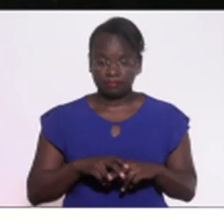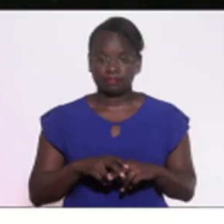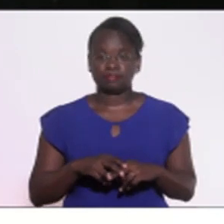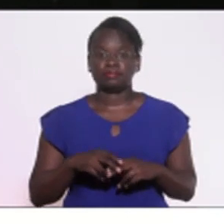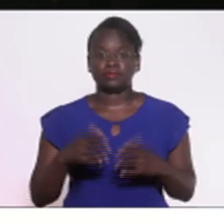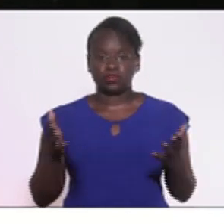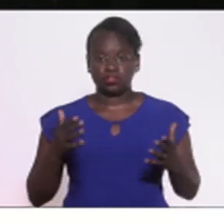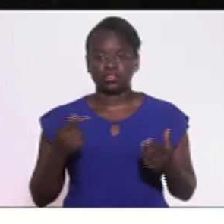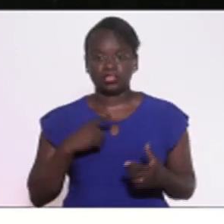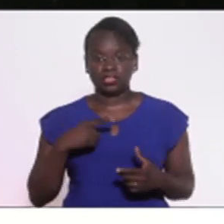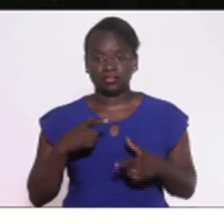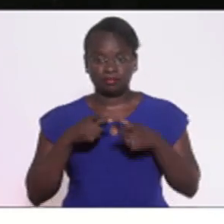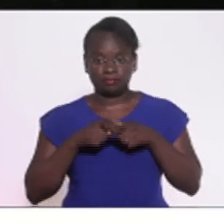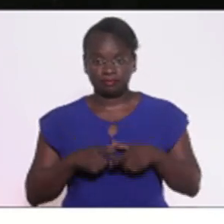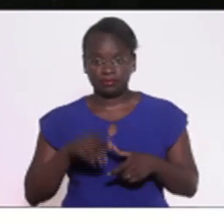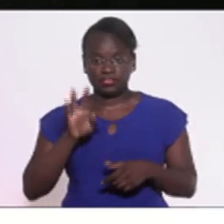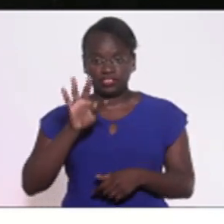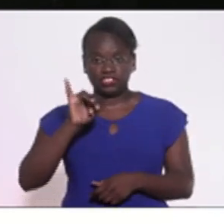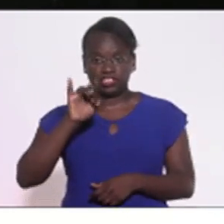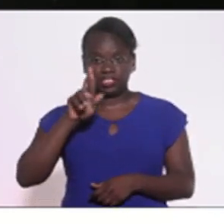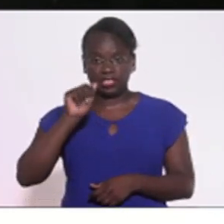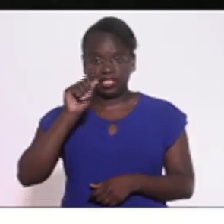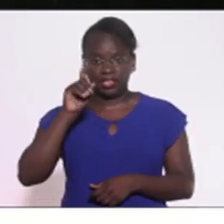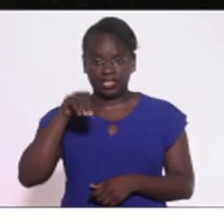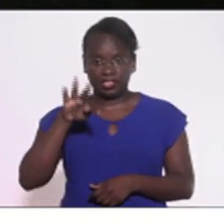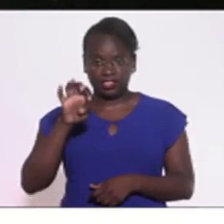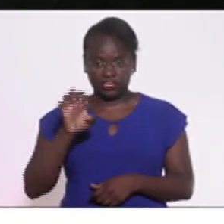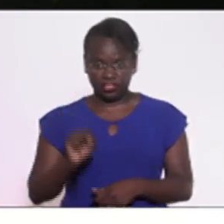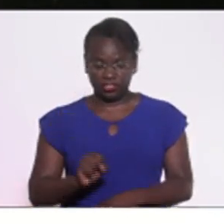que lhe oferecemos a medalha Tiradentes.